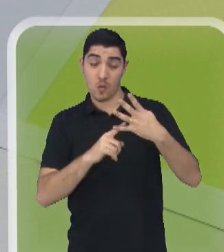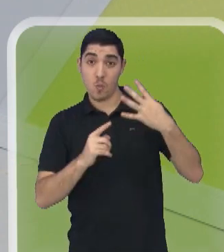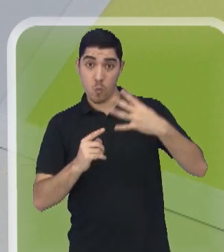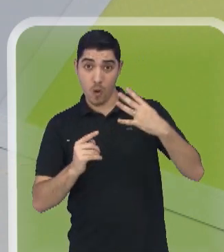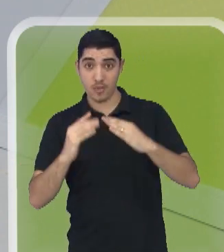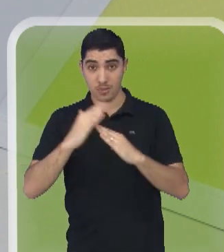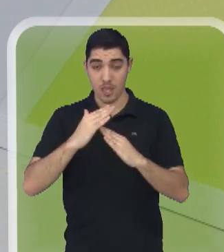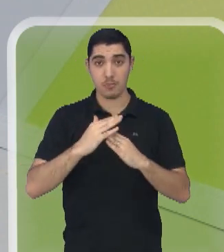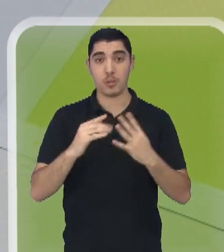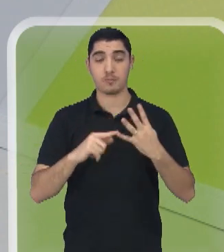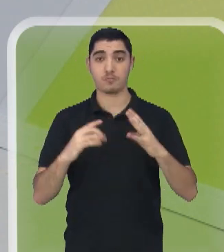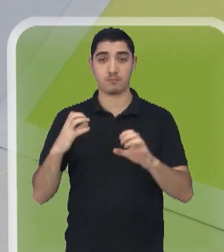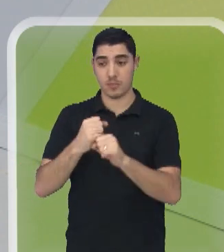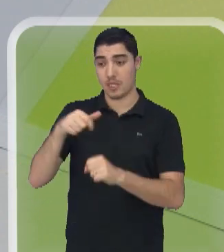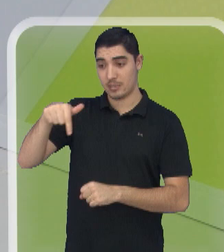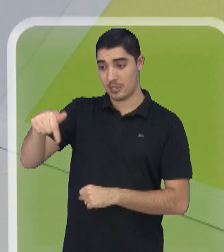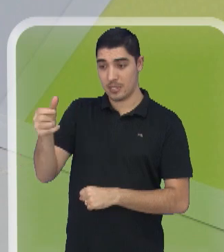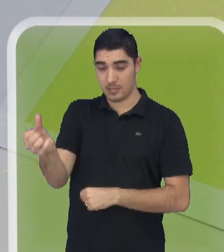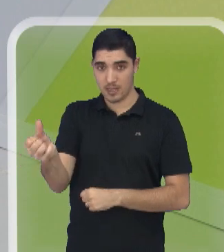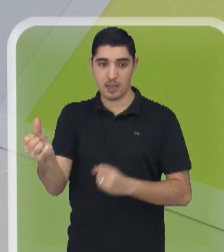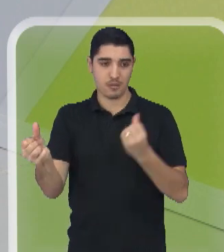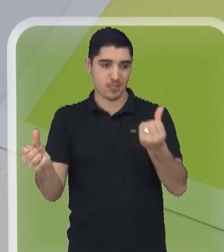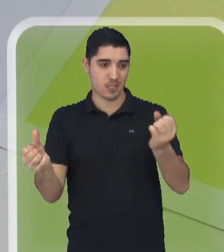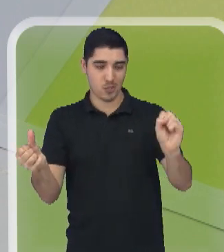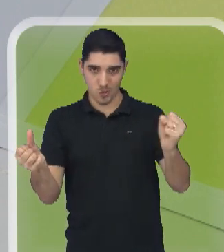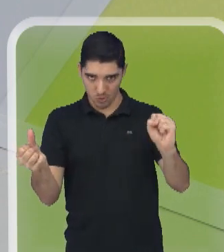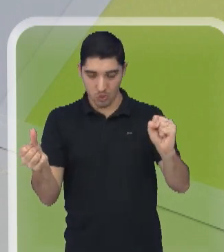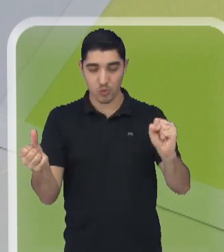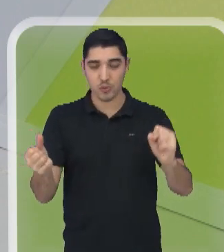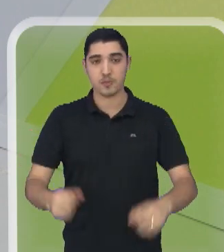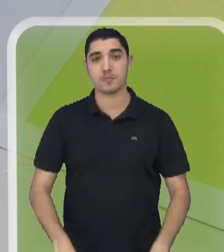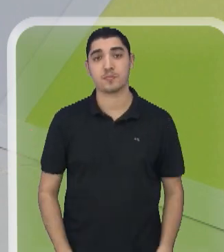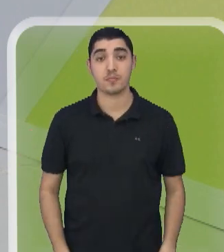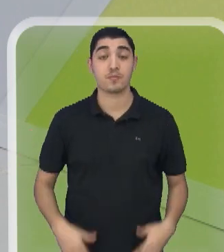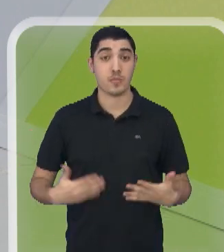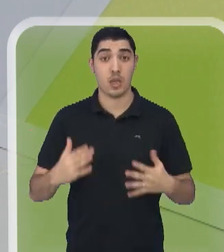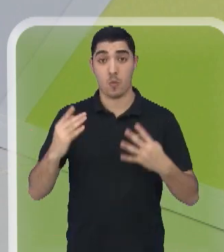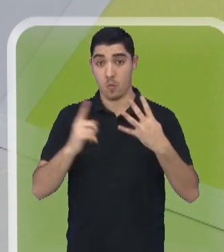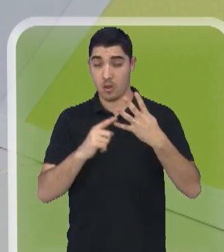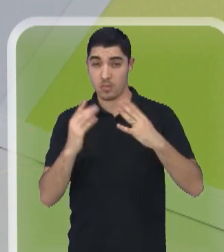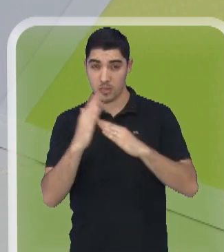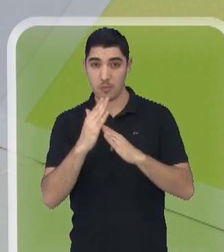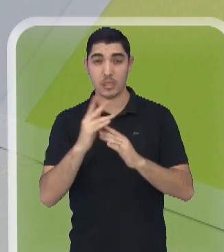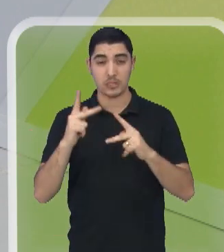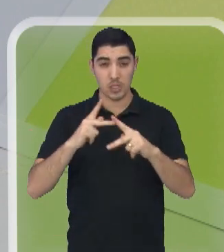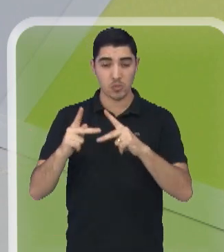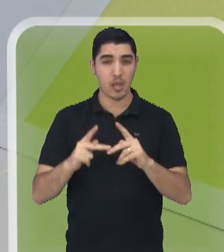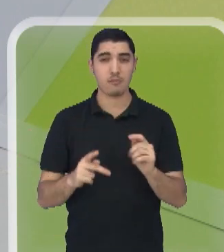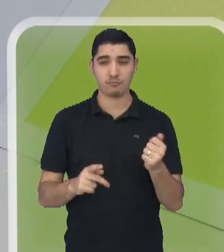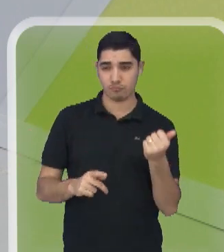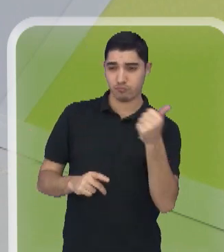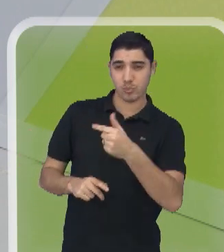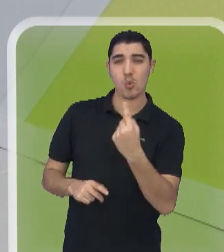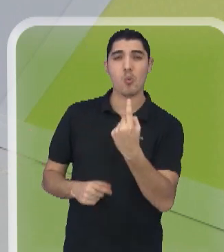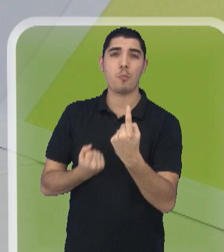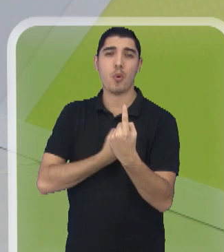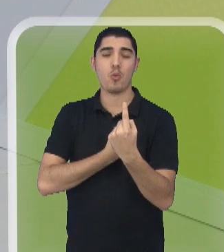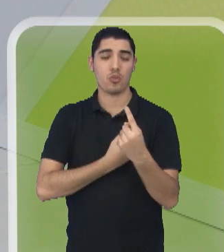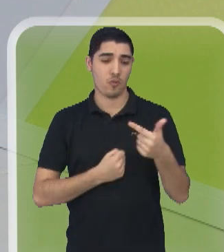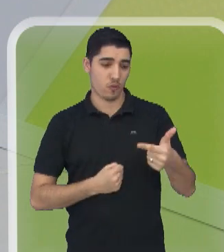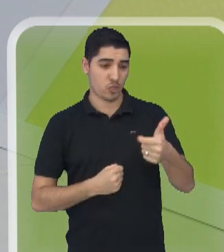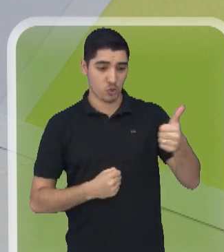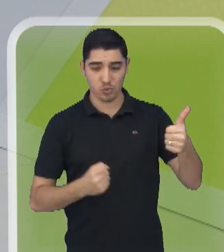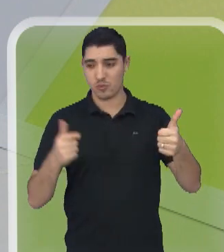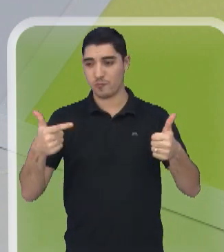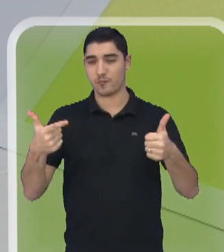com 76-68 para a equipe mineira. E aí, no último quarto, São José venceu por apenas um pontinho,